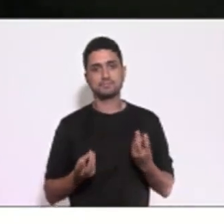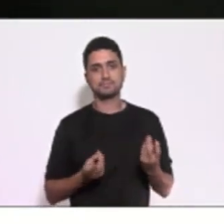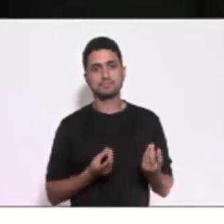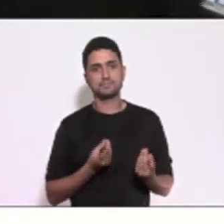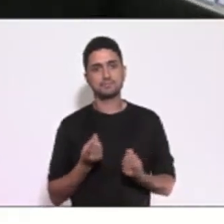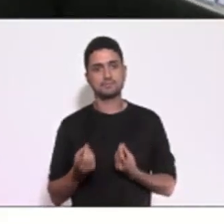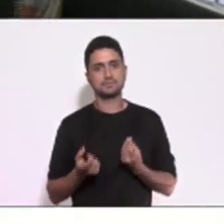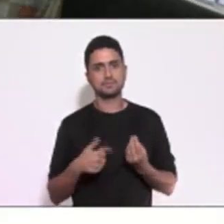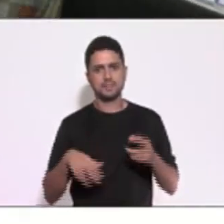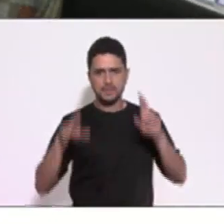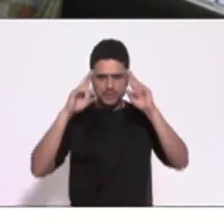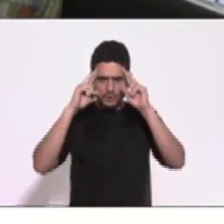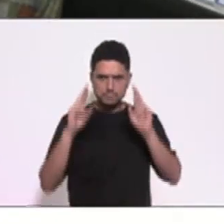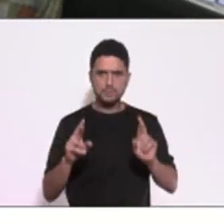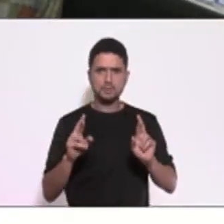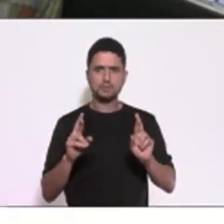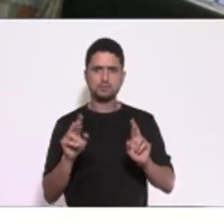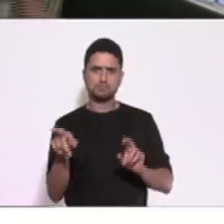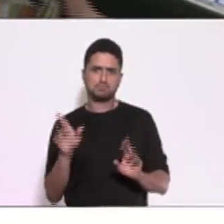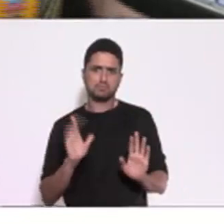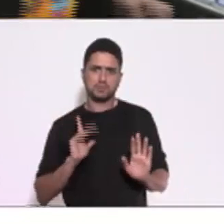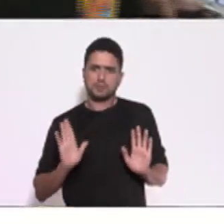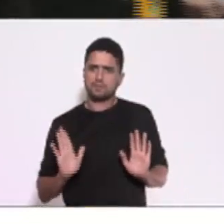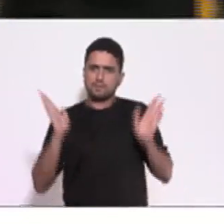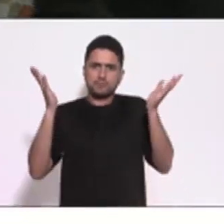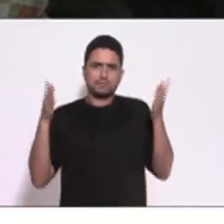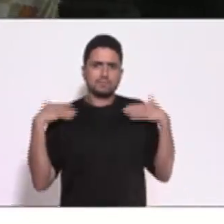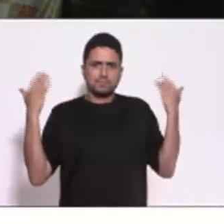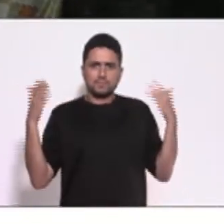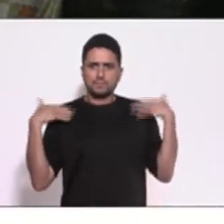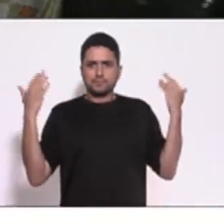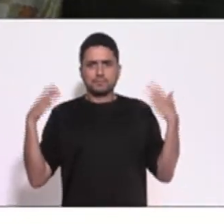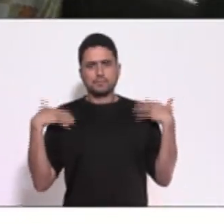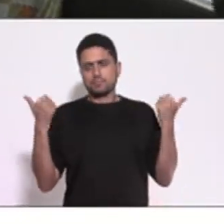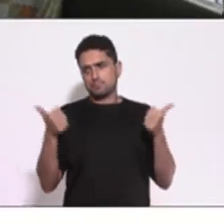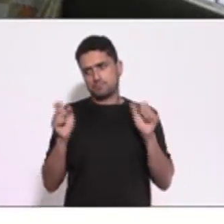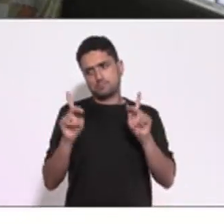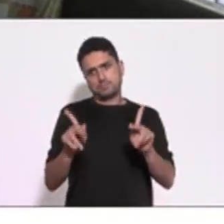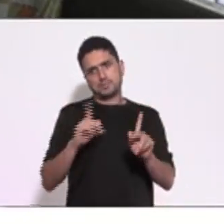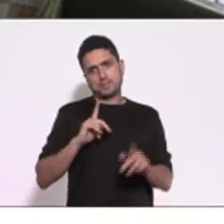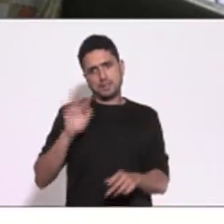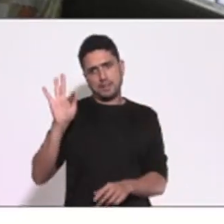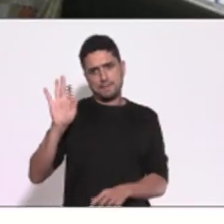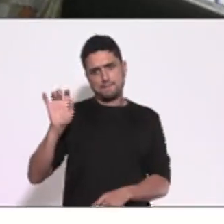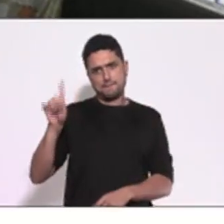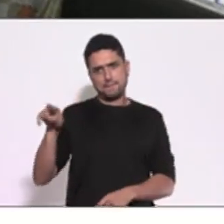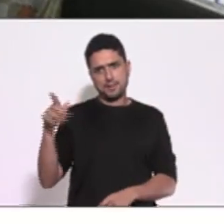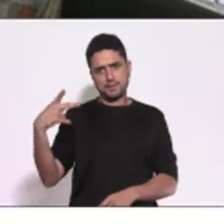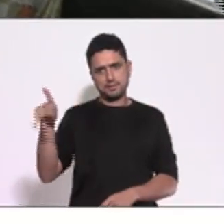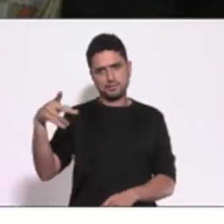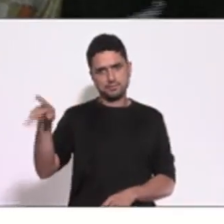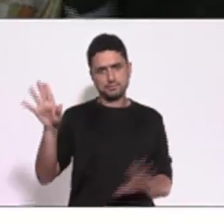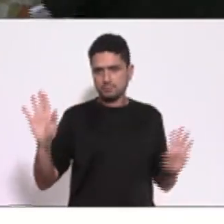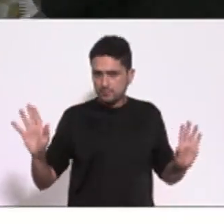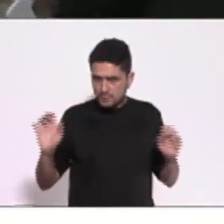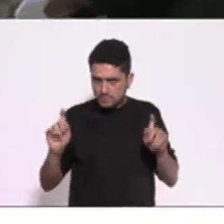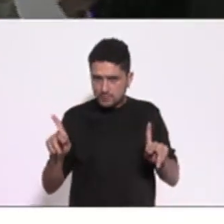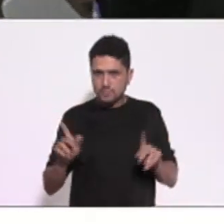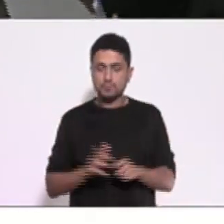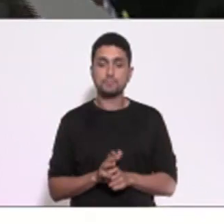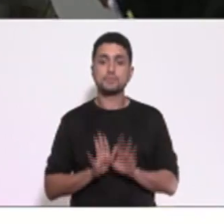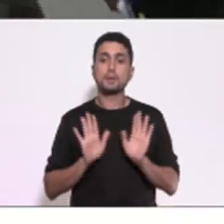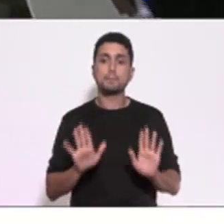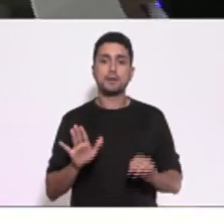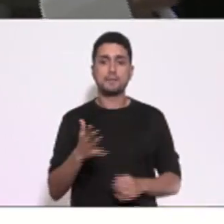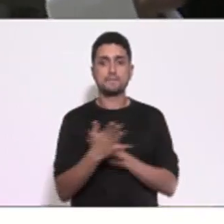nós respeitamos que ele comemore e que ele tenha a fé dele naquele dia, mas que somente o